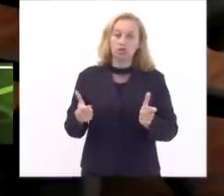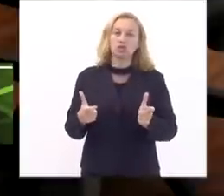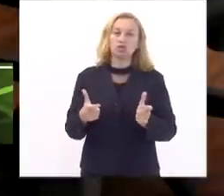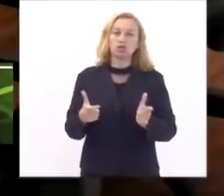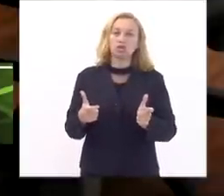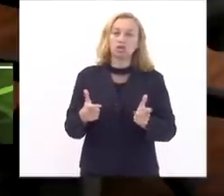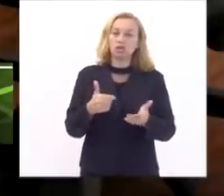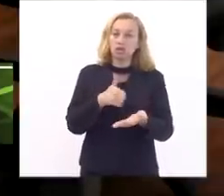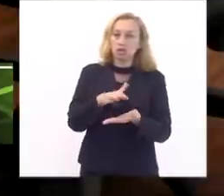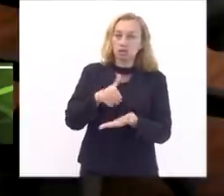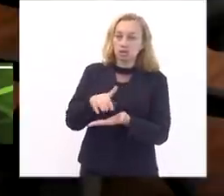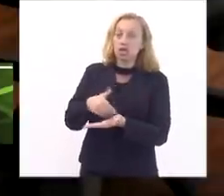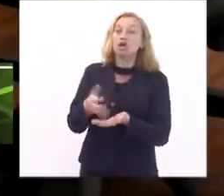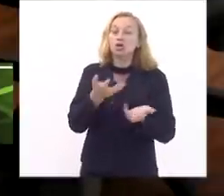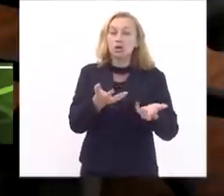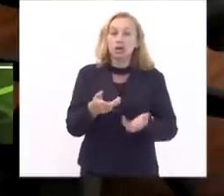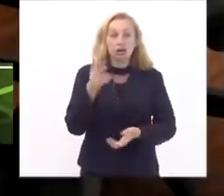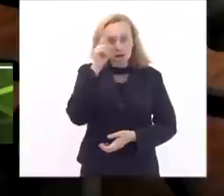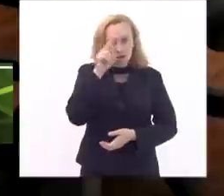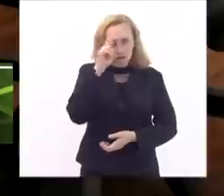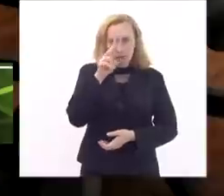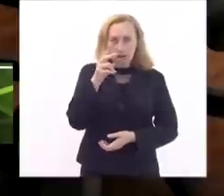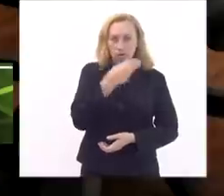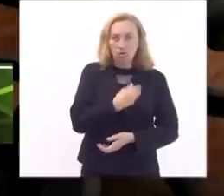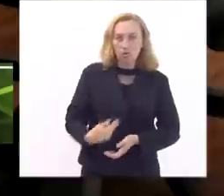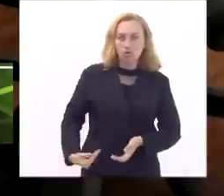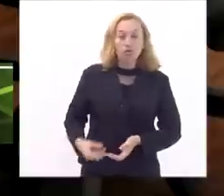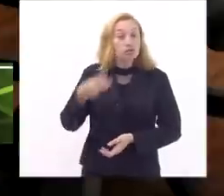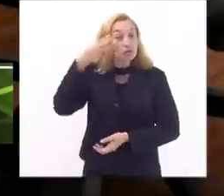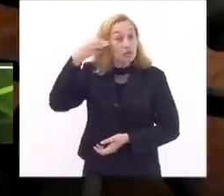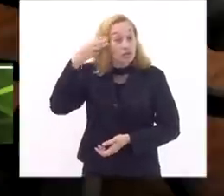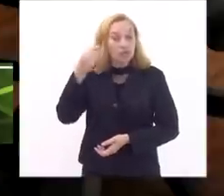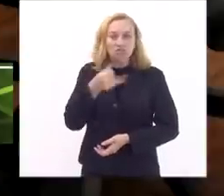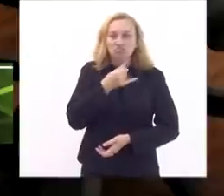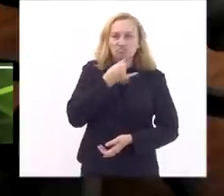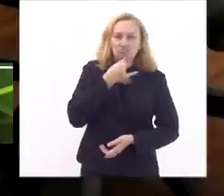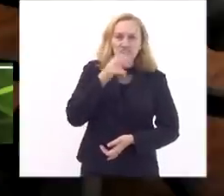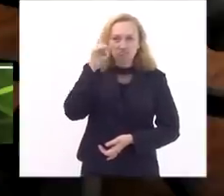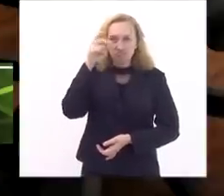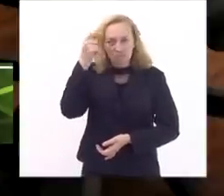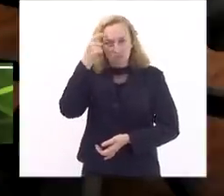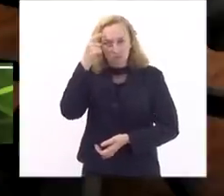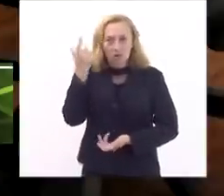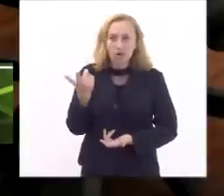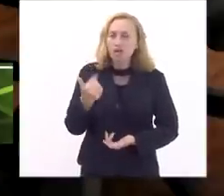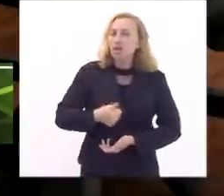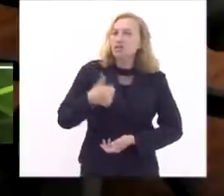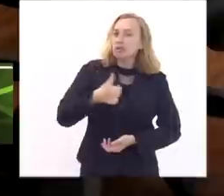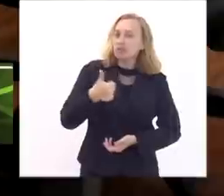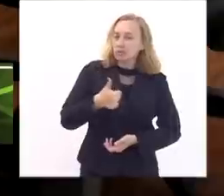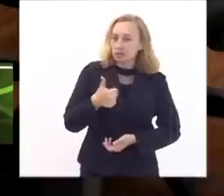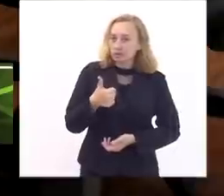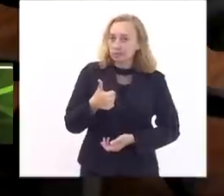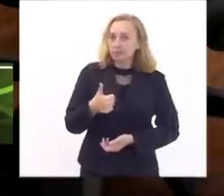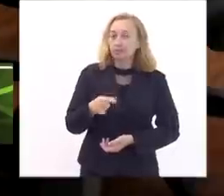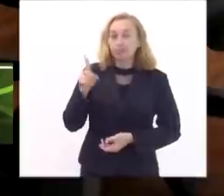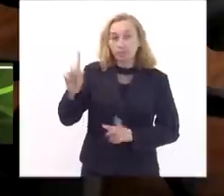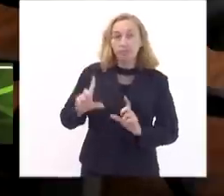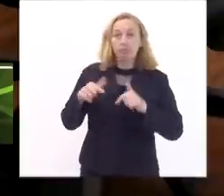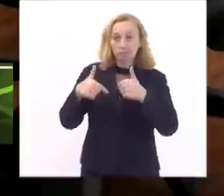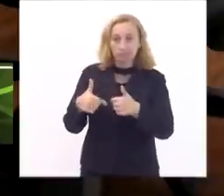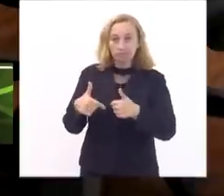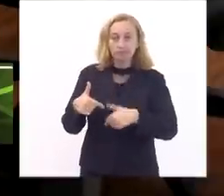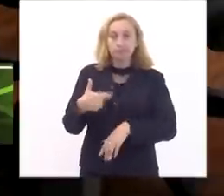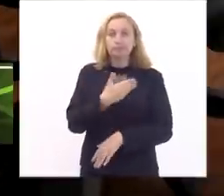lembrar que no governo Wilson Witzel, de triste memória para esse Estado, uma das primeiras medidas que ele tomou